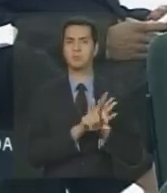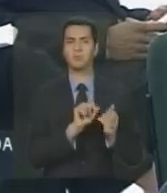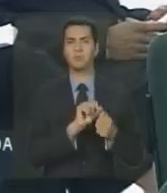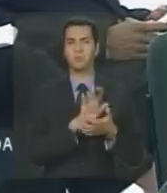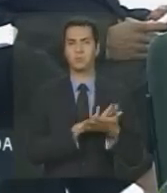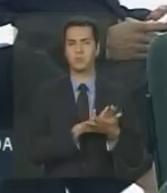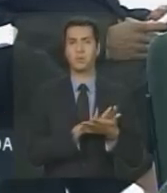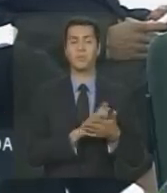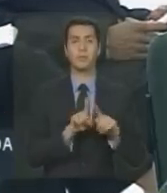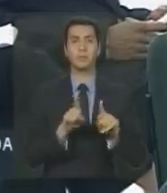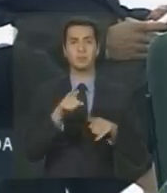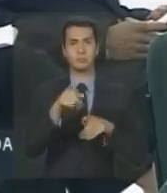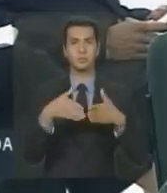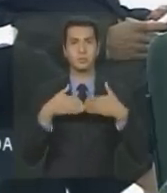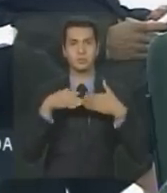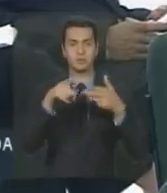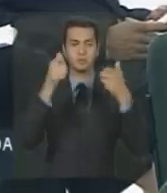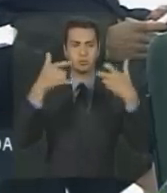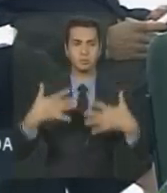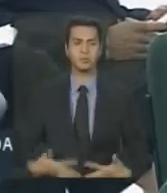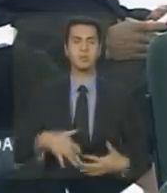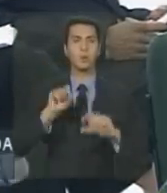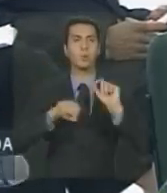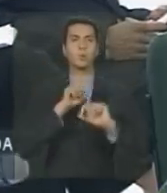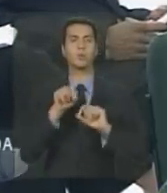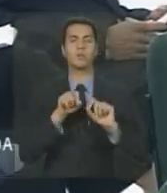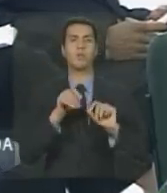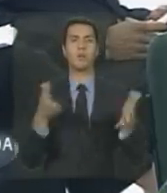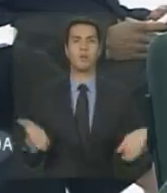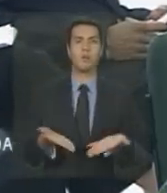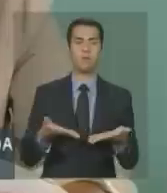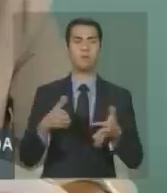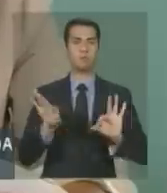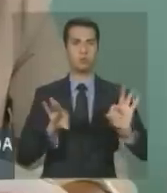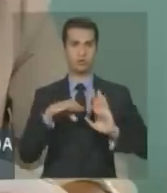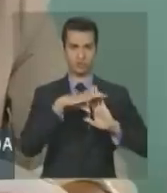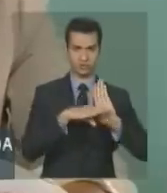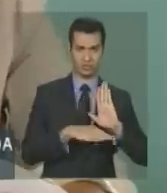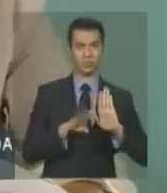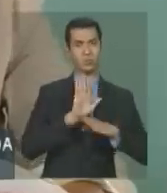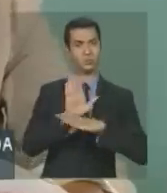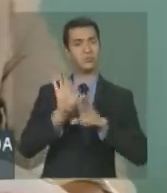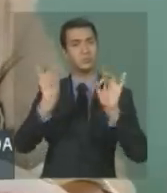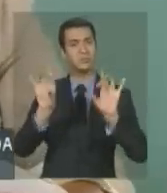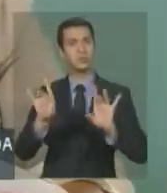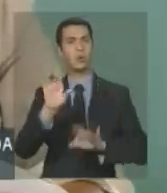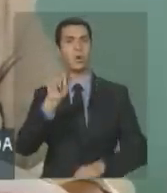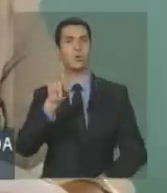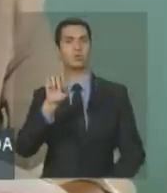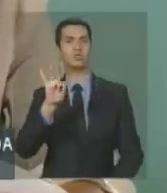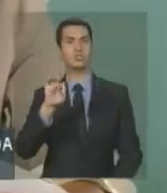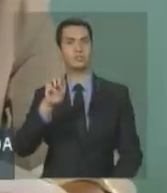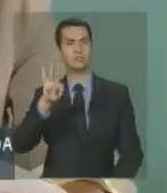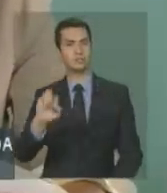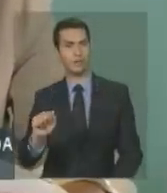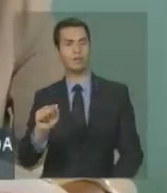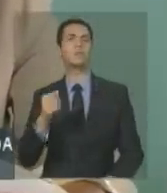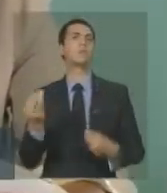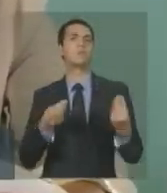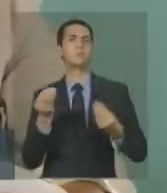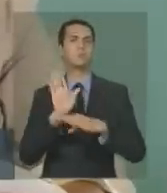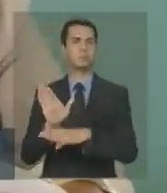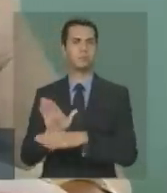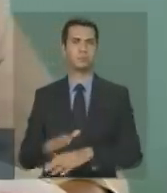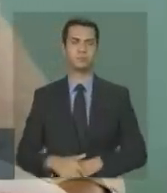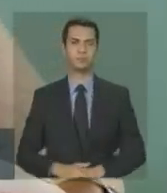Limites traz especificamente pros autistas Obrigada esse mento para nós é muito significativo inclusive por recebermos diretamente